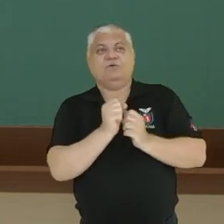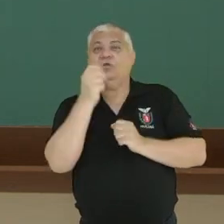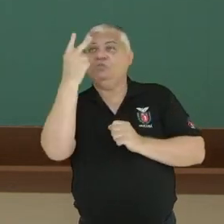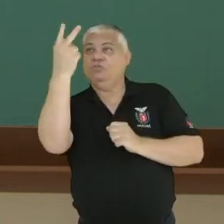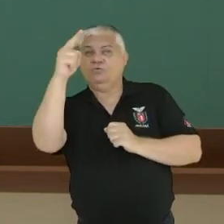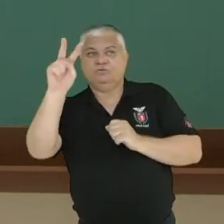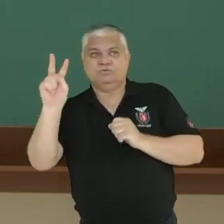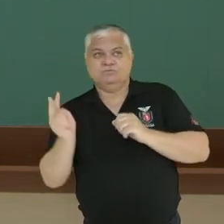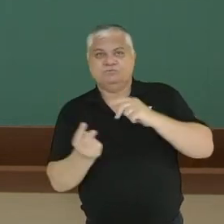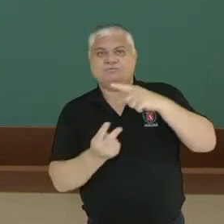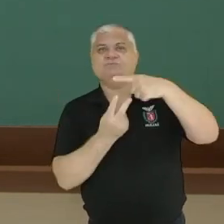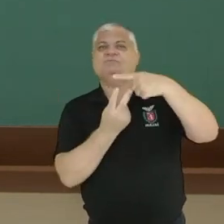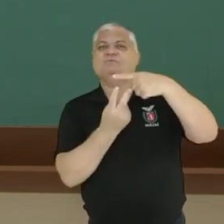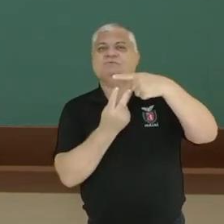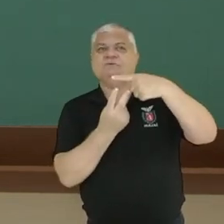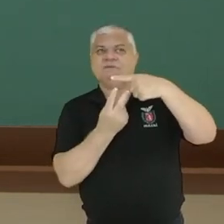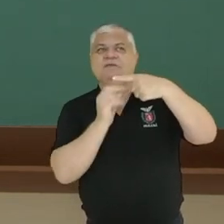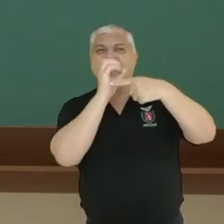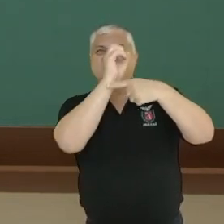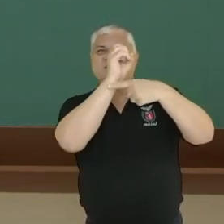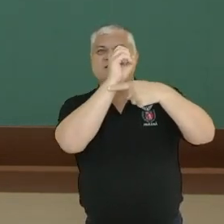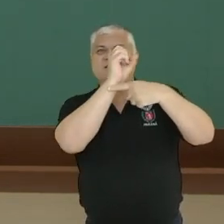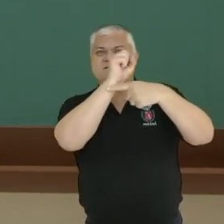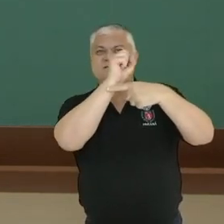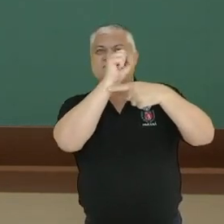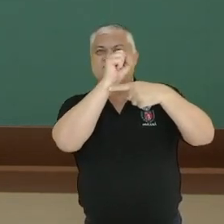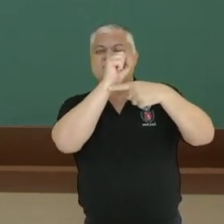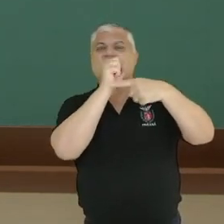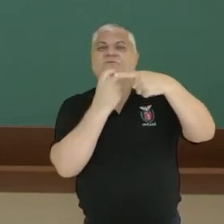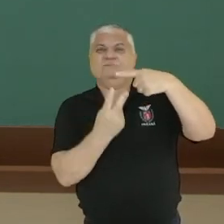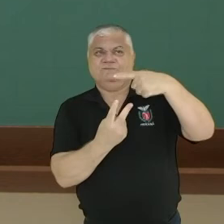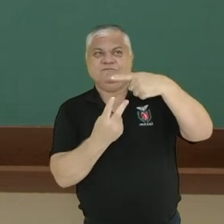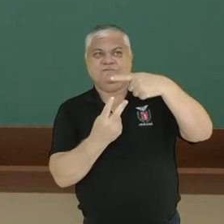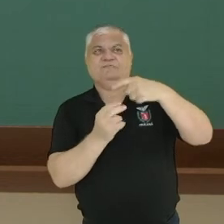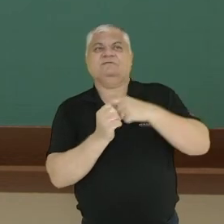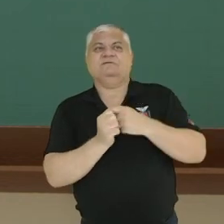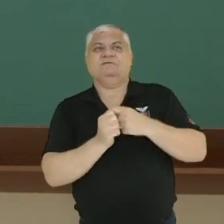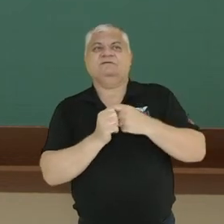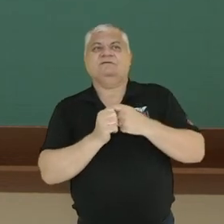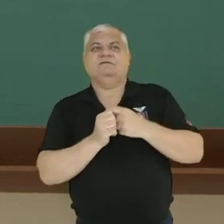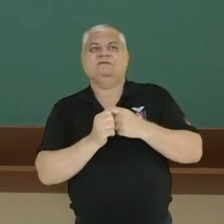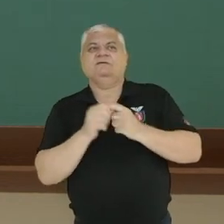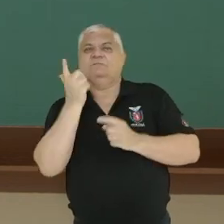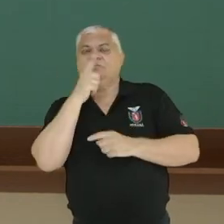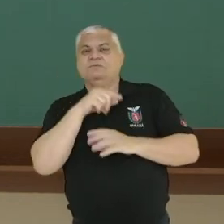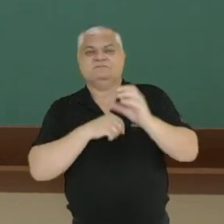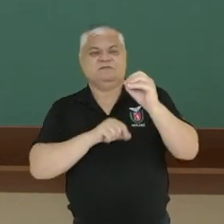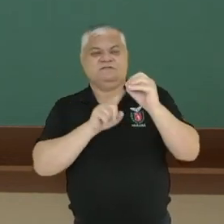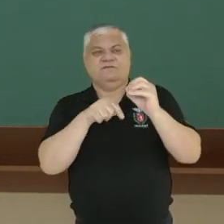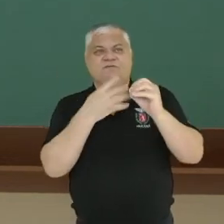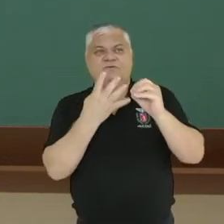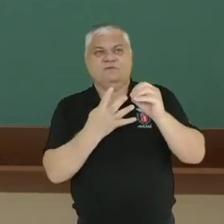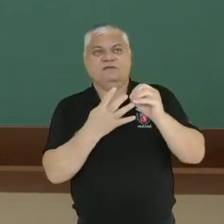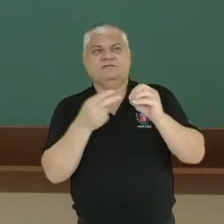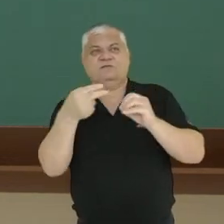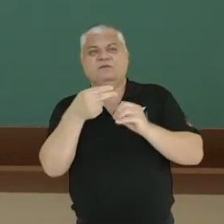estava multiplicando, passamos dividindo. E temos aqui 0,4 igual a